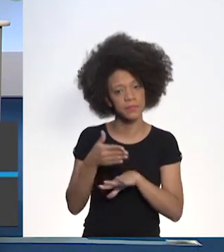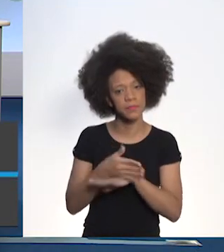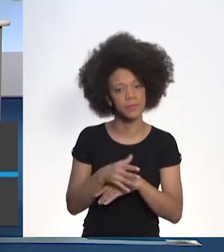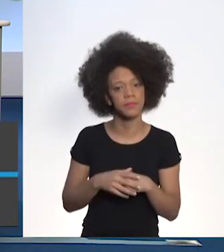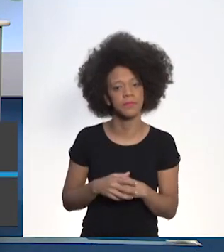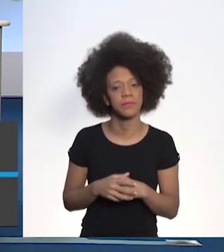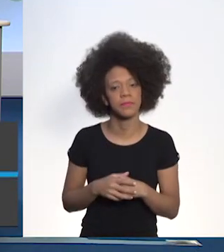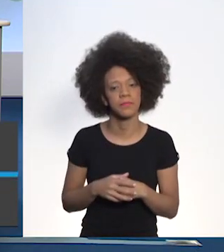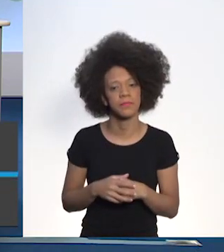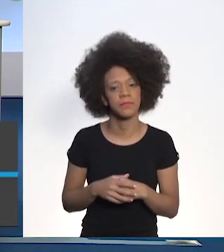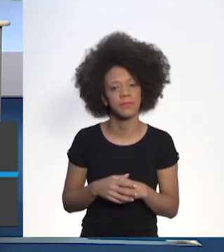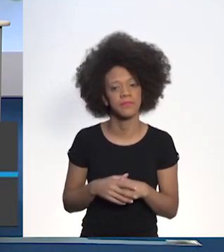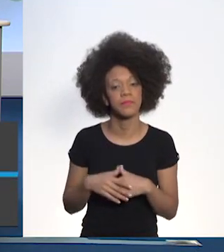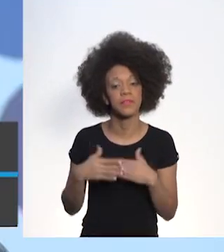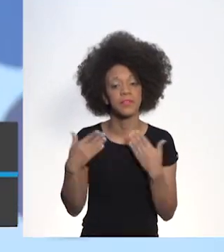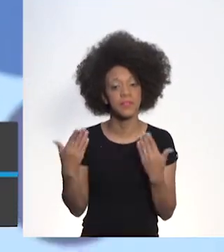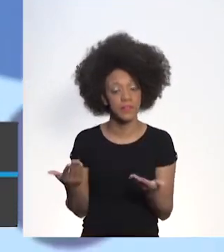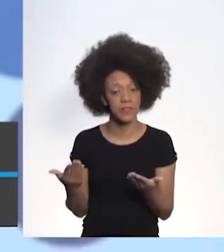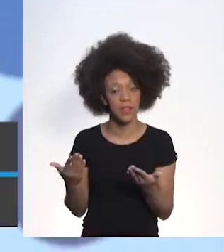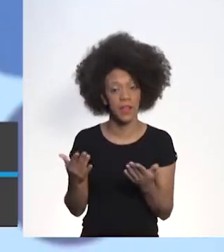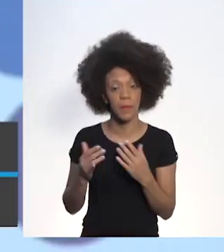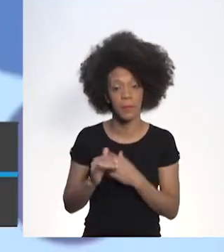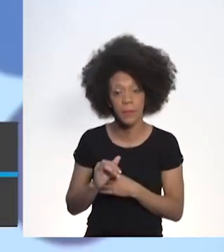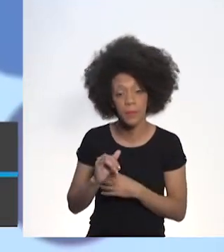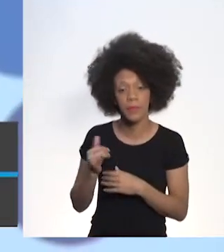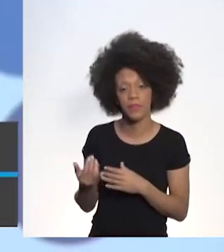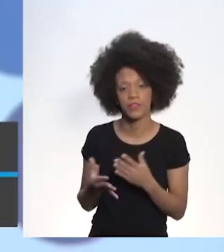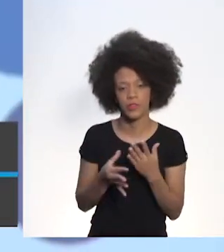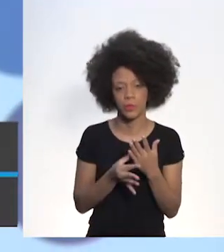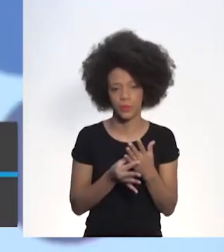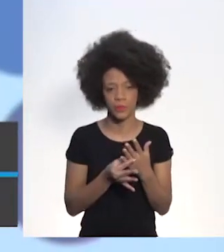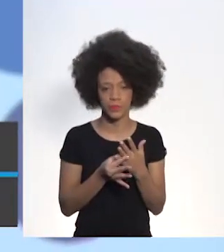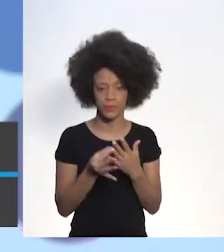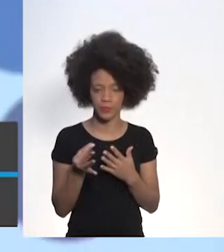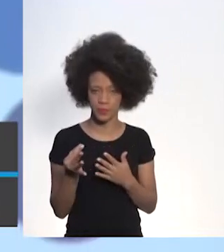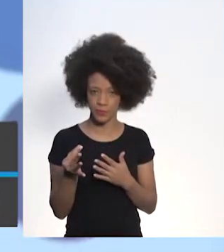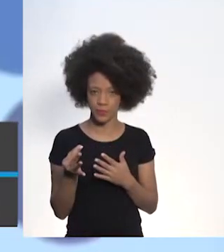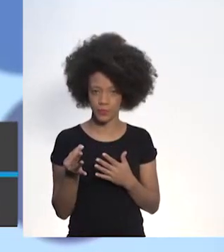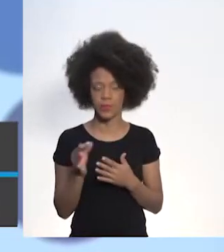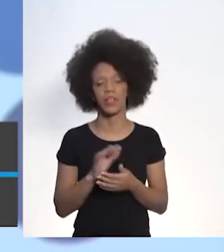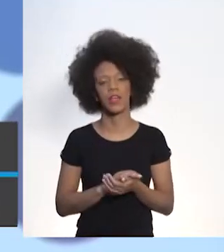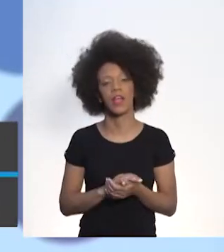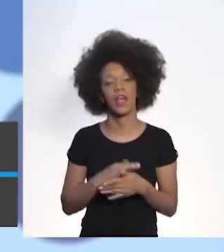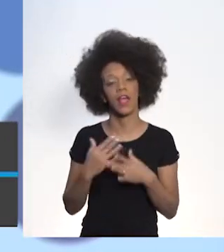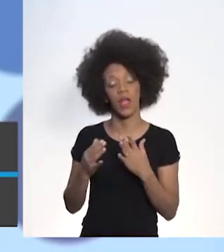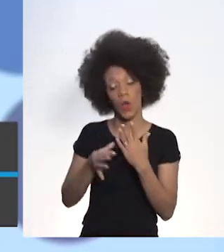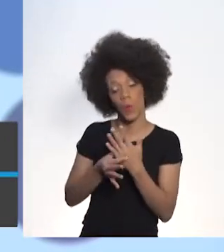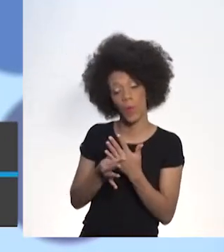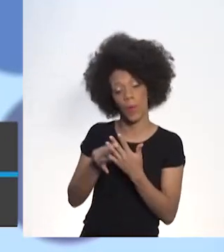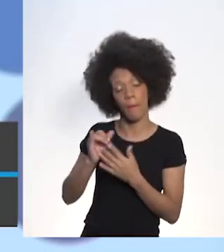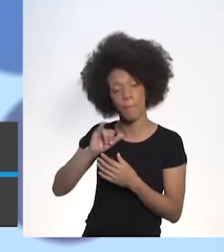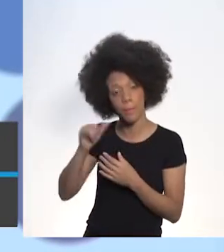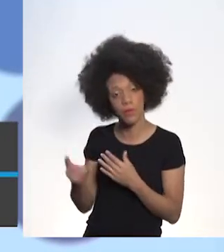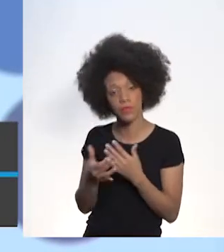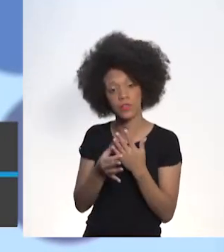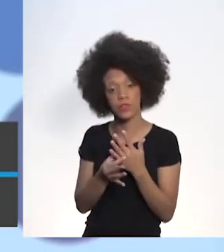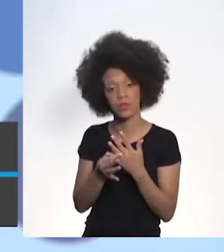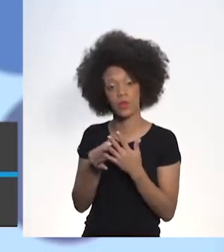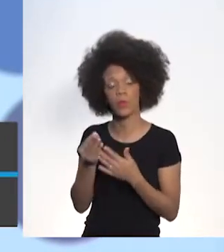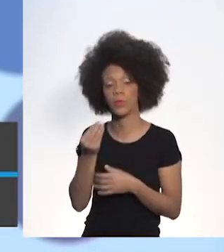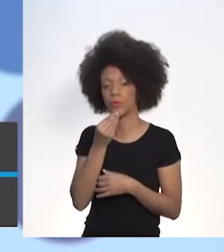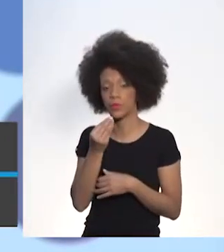ó, tirei aqui, aproveitei o momento, o ensejo, né? Uma palavra diferente aí, né? Tirei a aliança do dedo aqui,